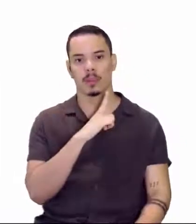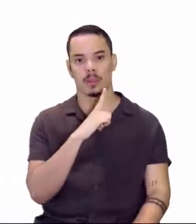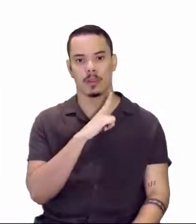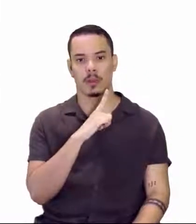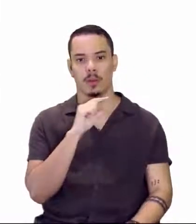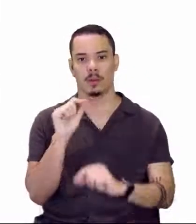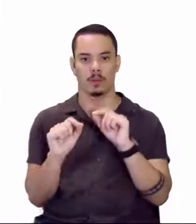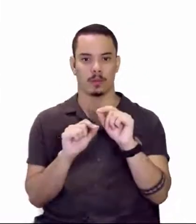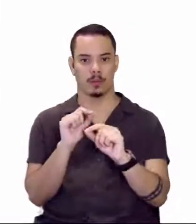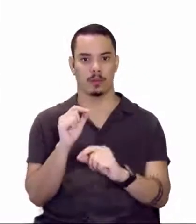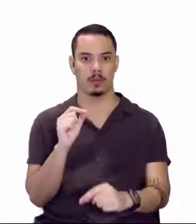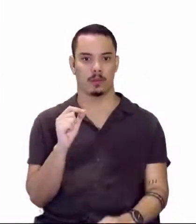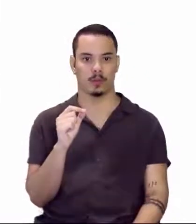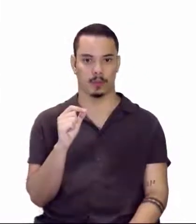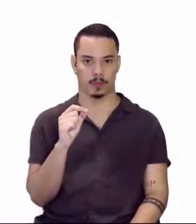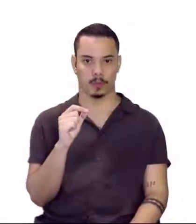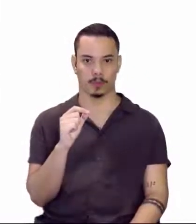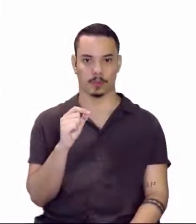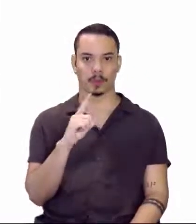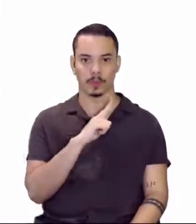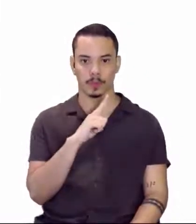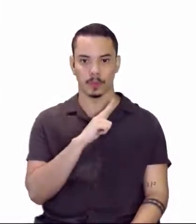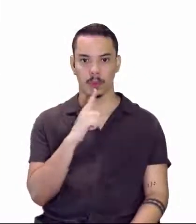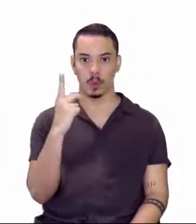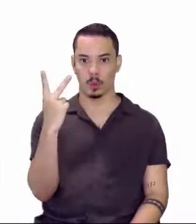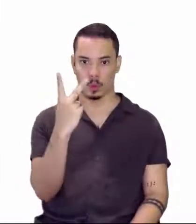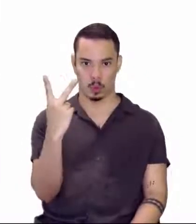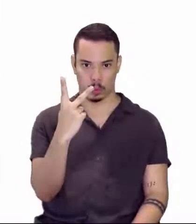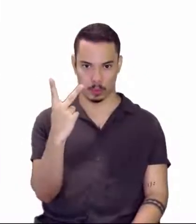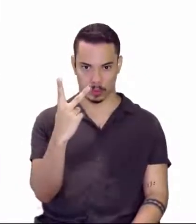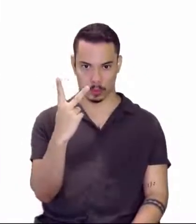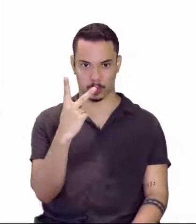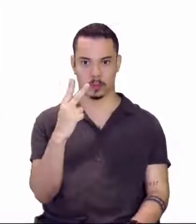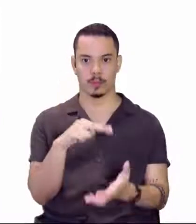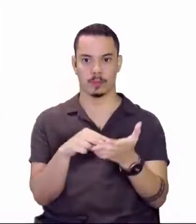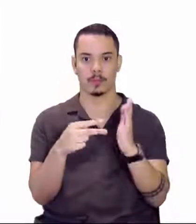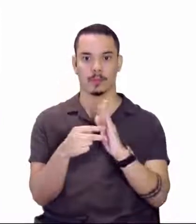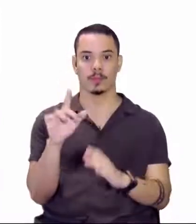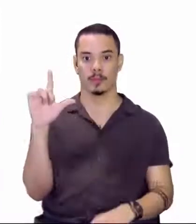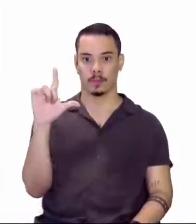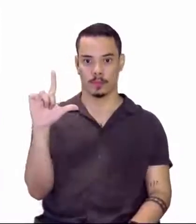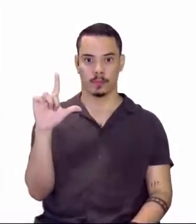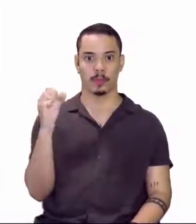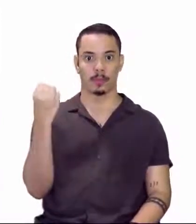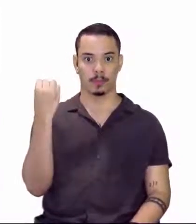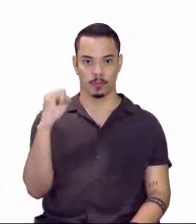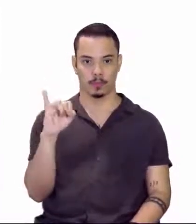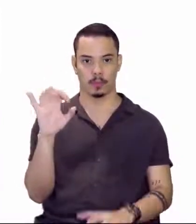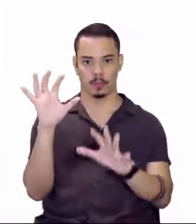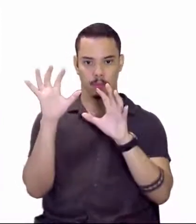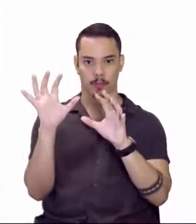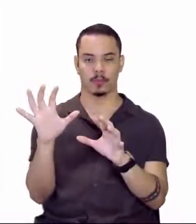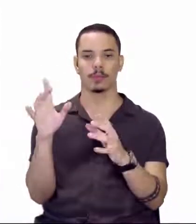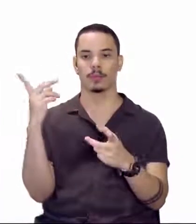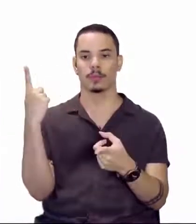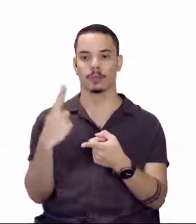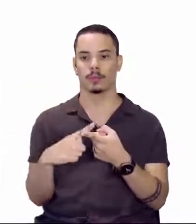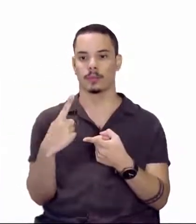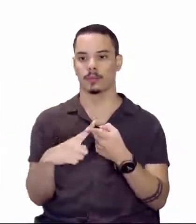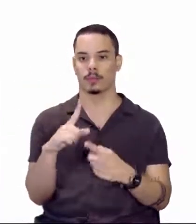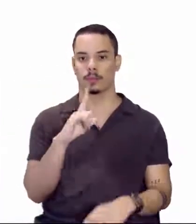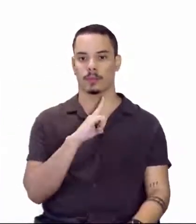nível 2, que é a camada L, no nível 2. Se é no nível 2, porque ele